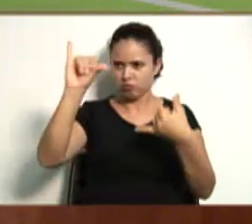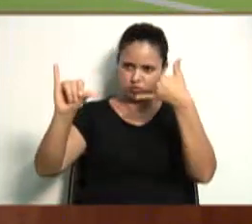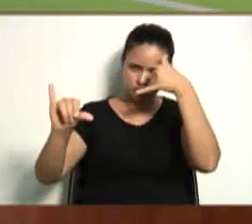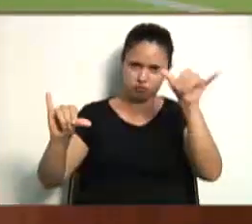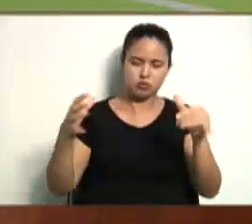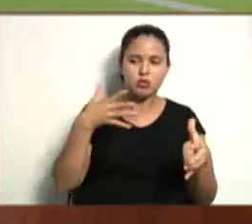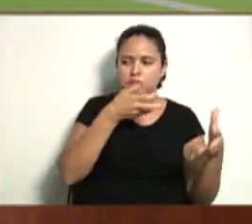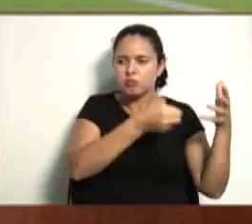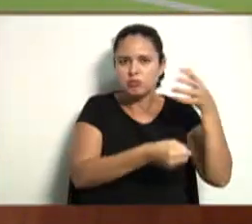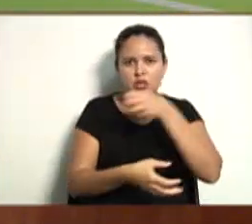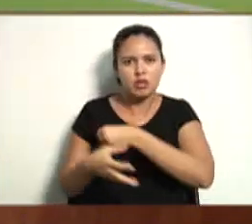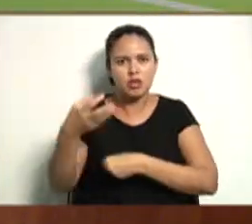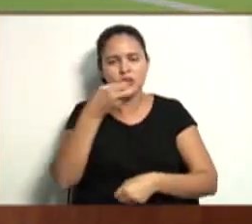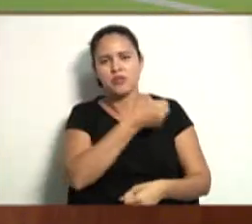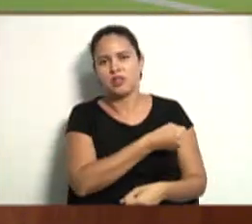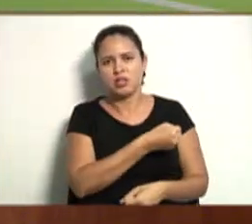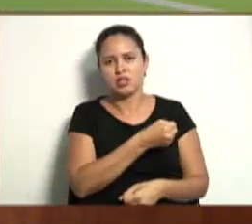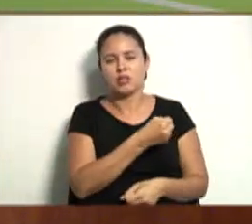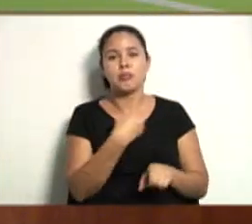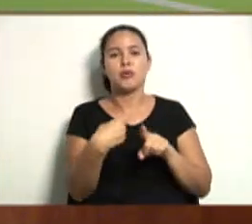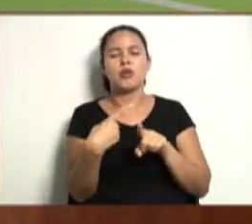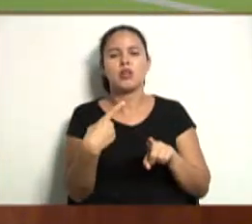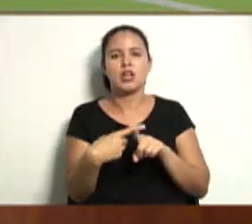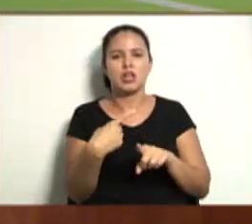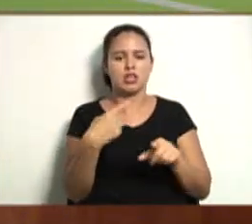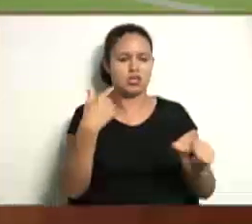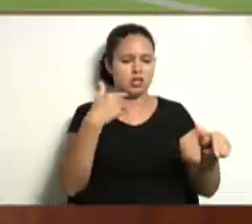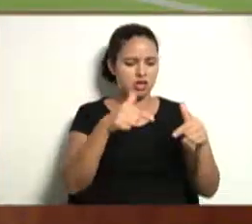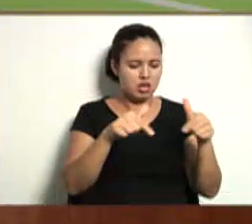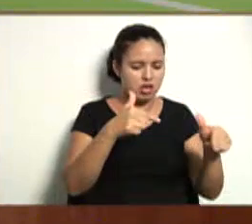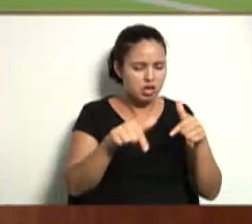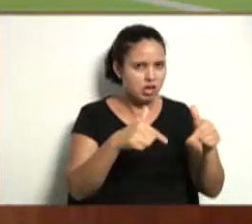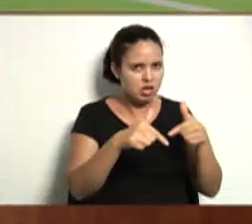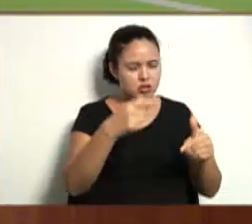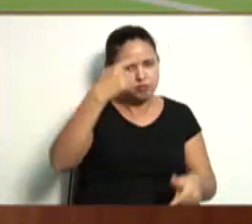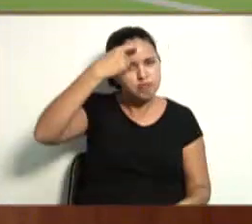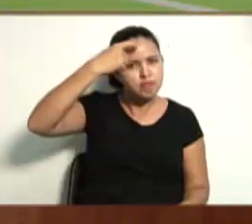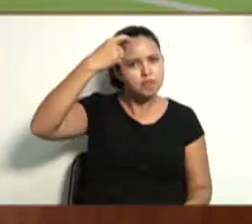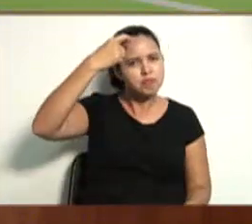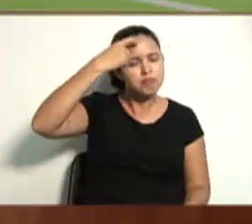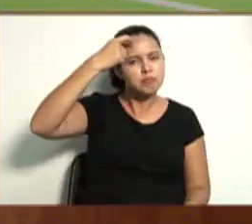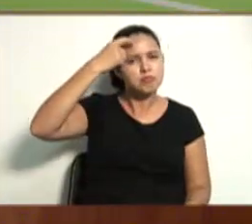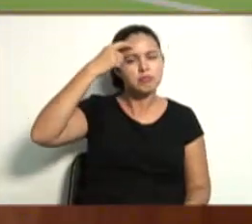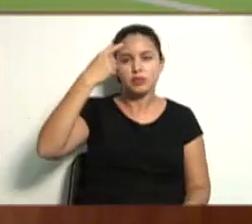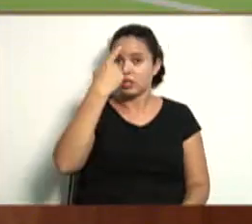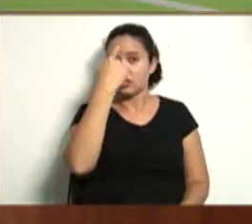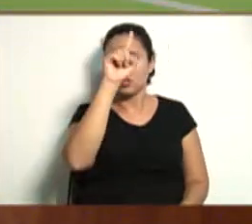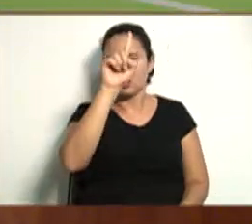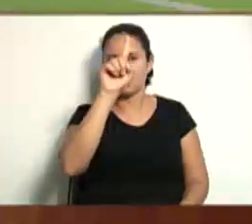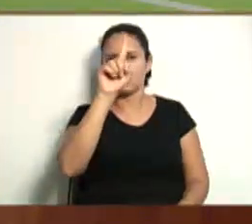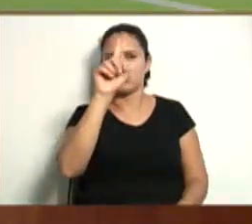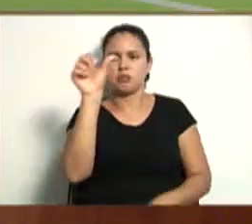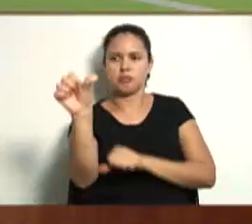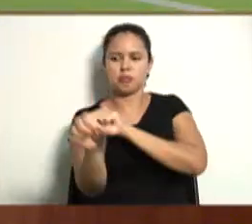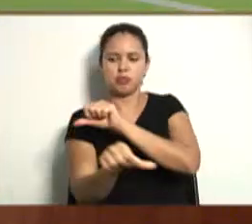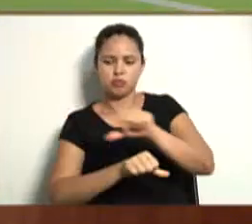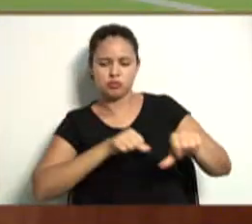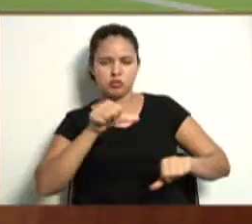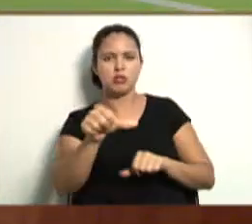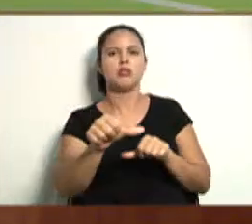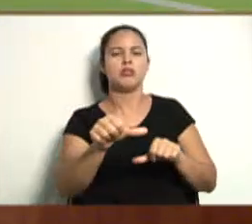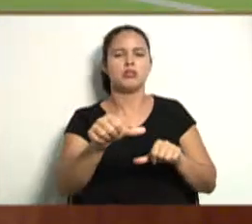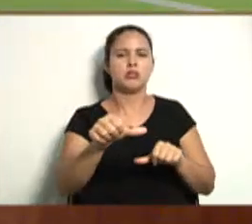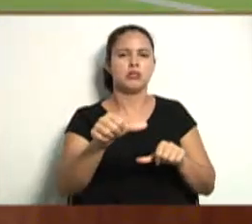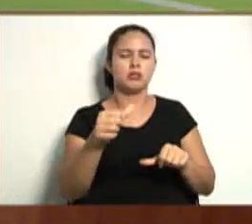para isso o seu trabalho intelectual, e de uma ideia ele transformou em prática e assim ele